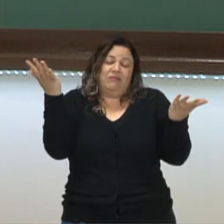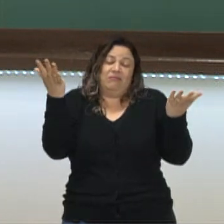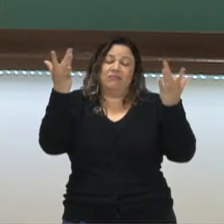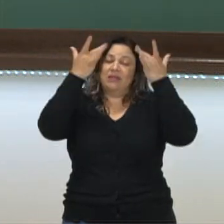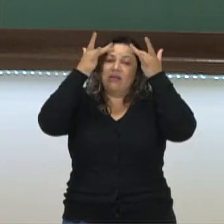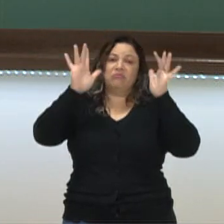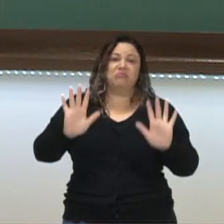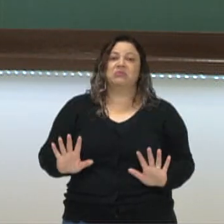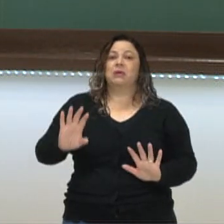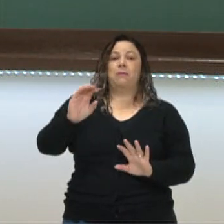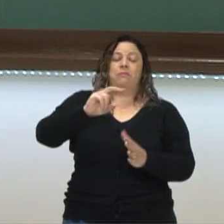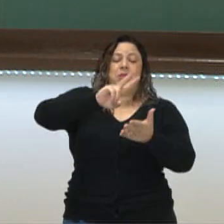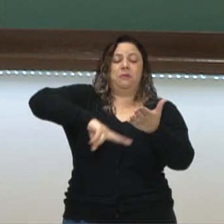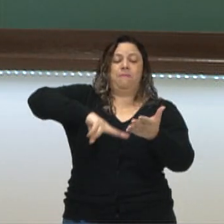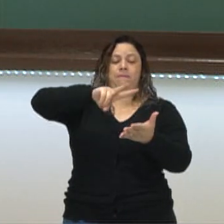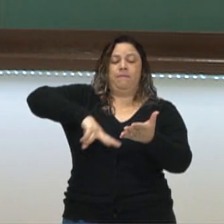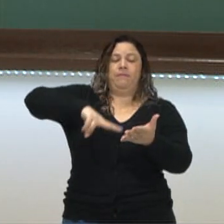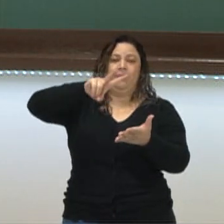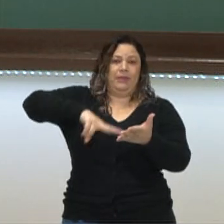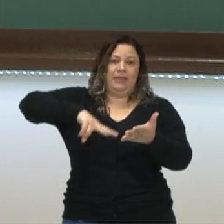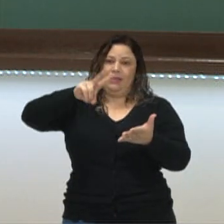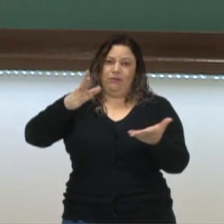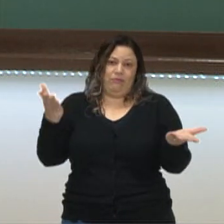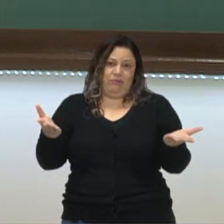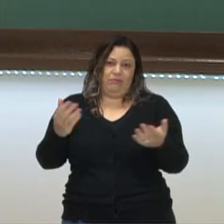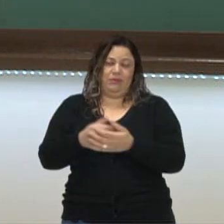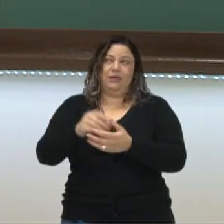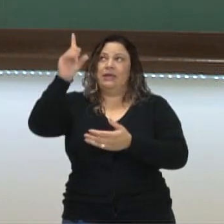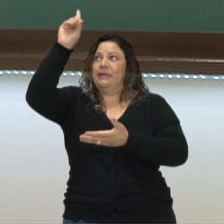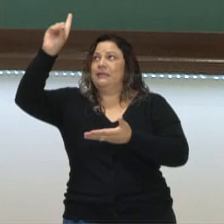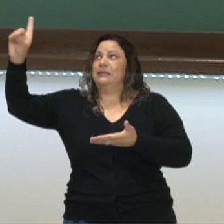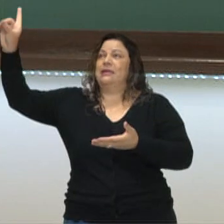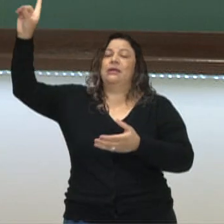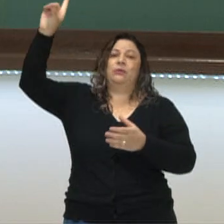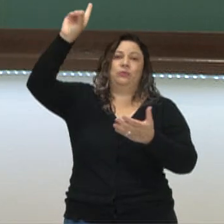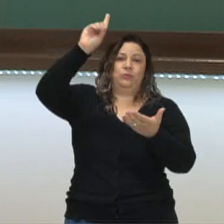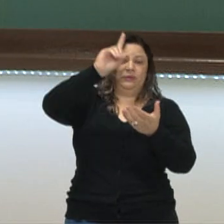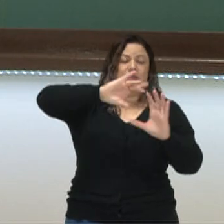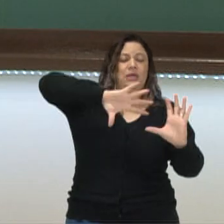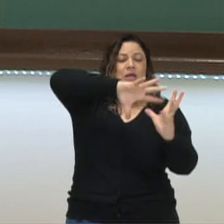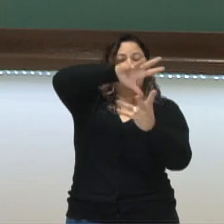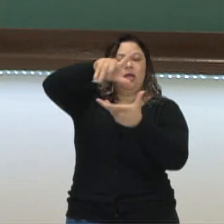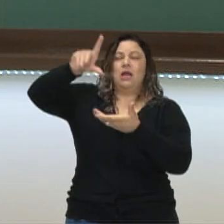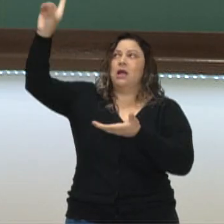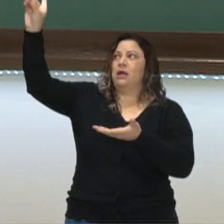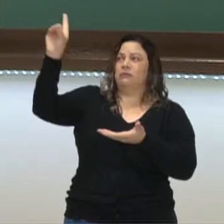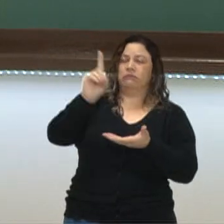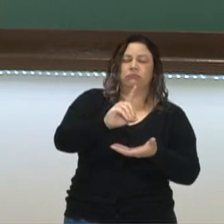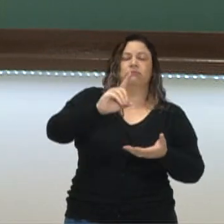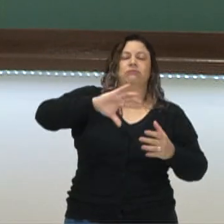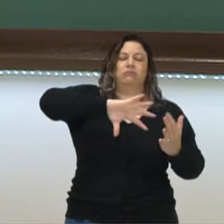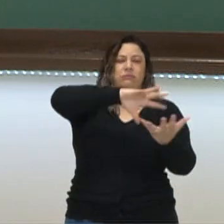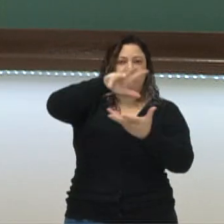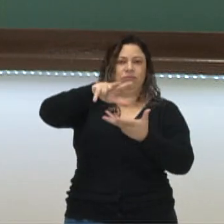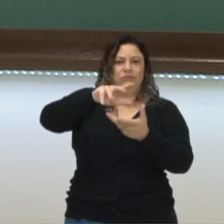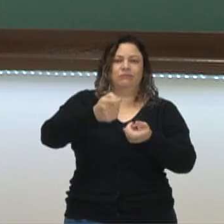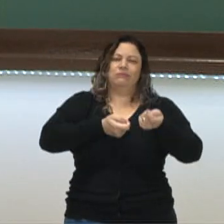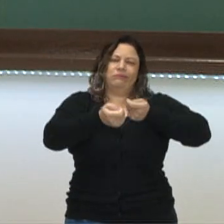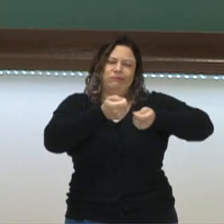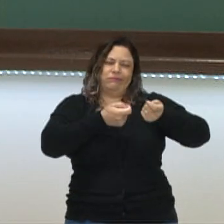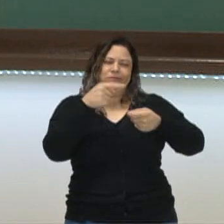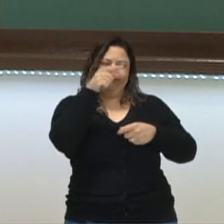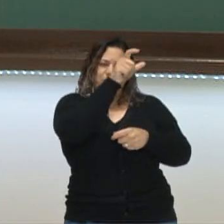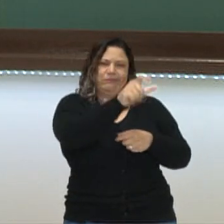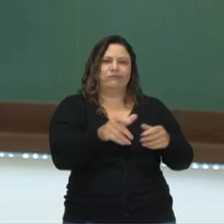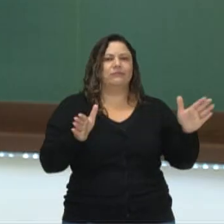nós estamos falando do período teocentrista, então a igreja tinha um controle sobre a vida das pessoas nesse período. Tudo bem?